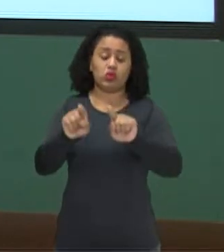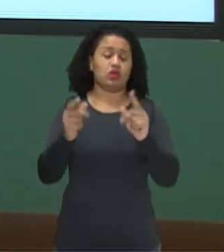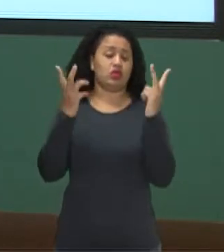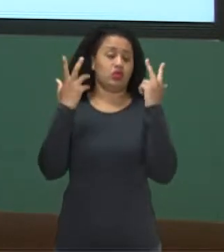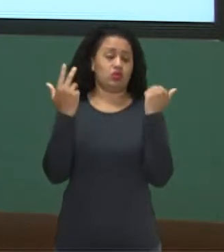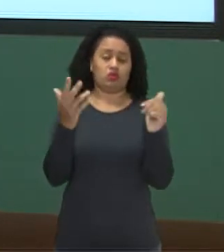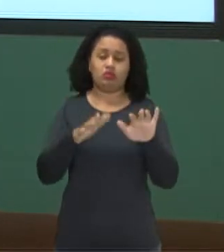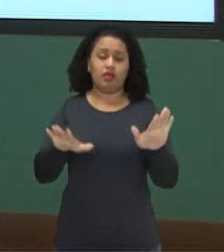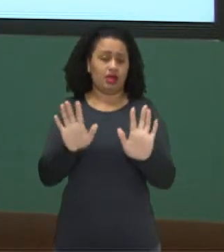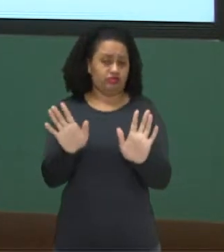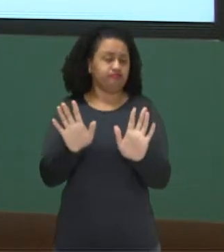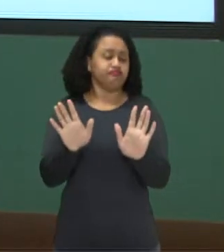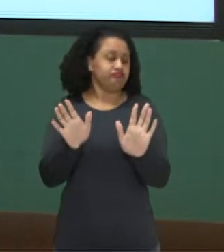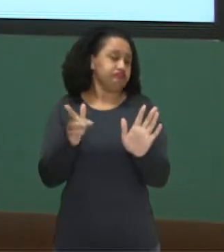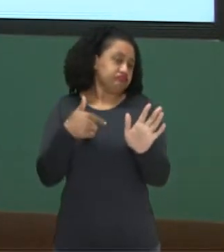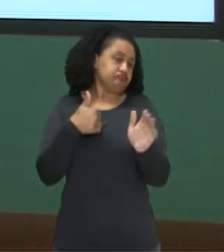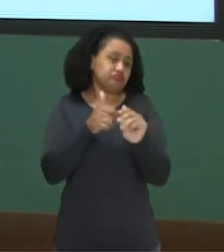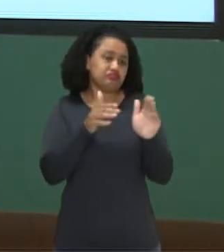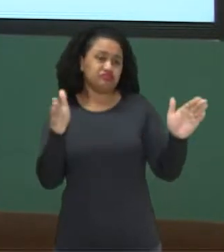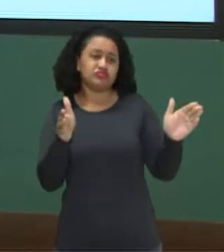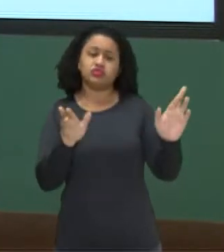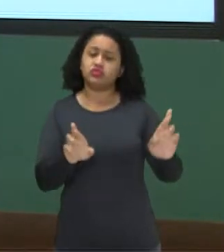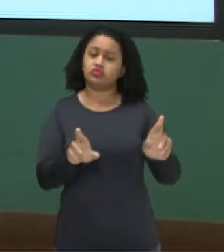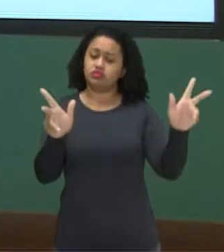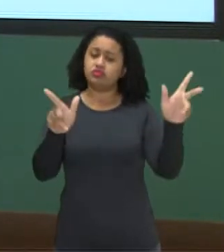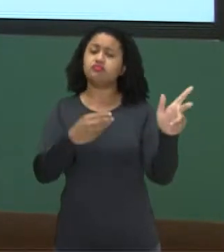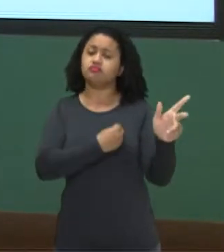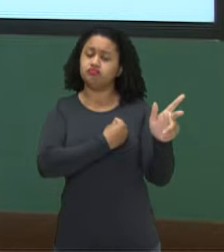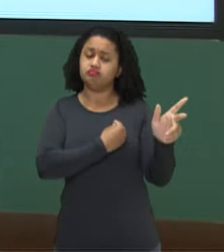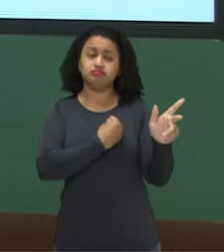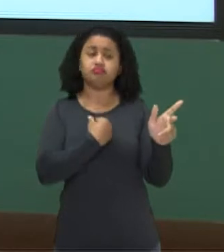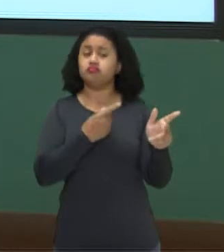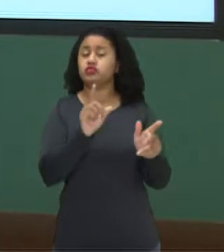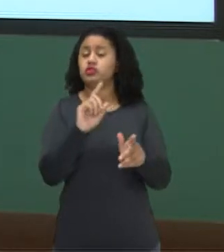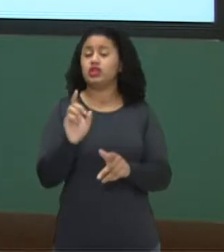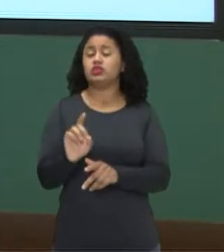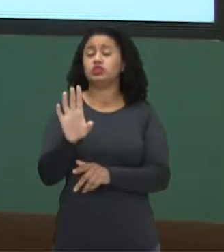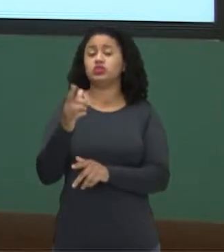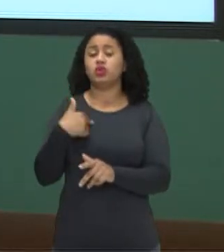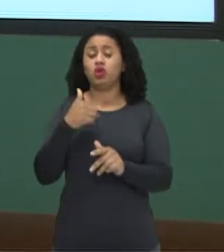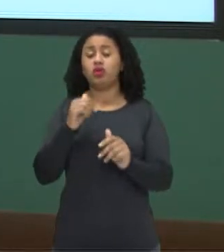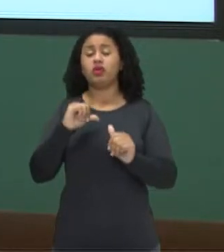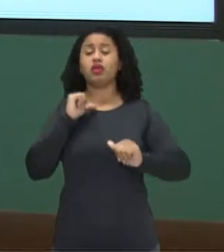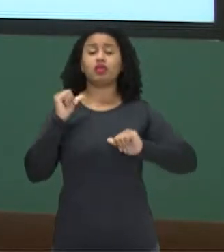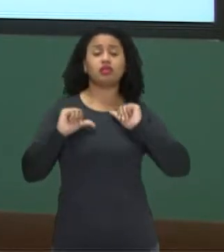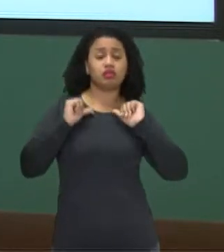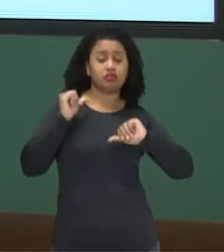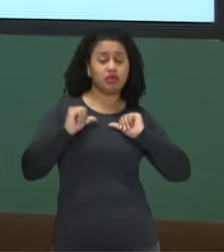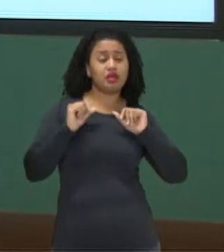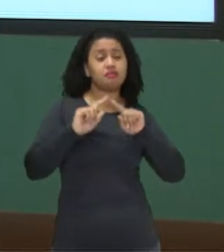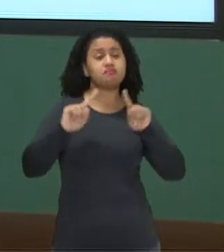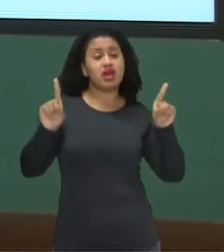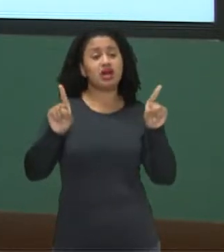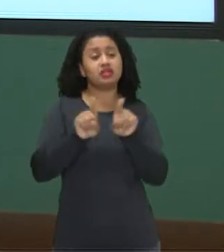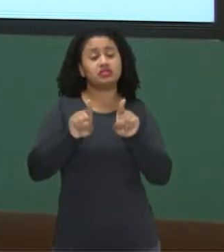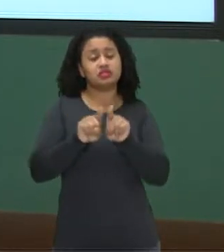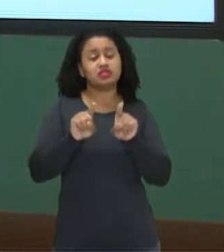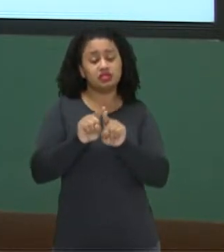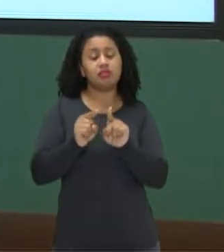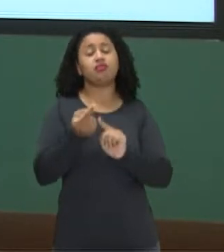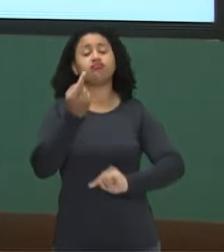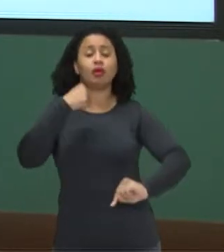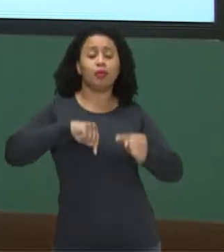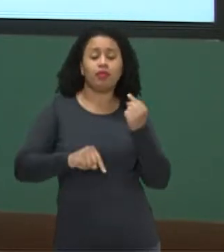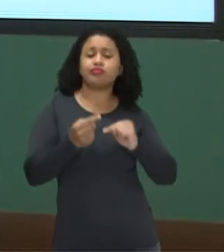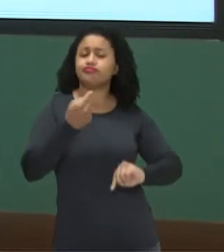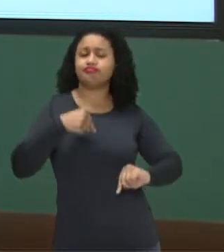comuns, mesmo entre espécies diferentes, elas não ficam apenas na anatomia, mas também na